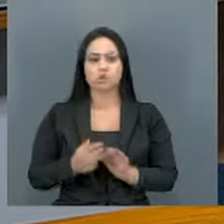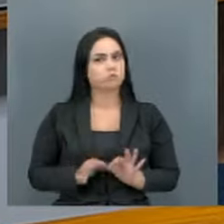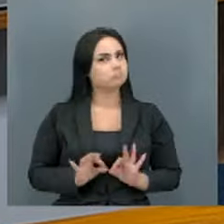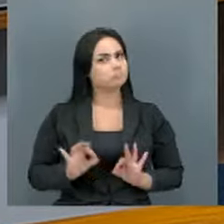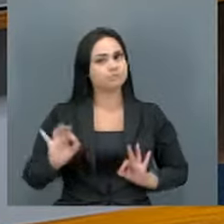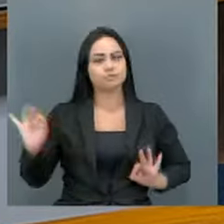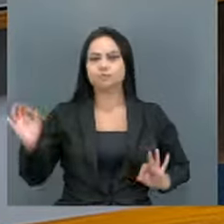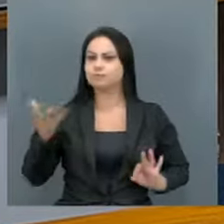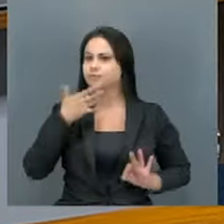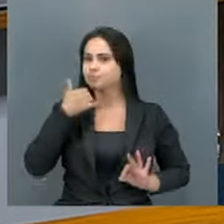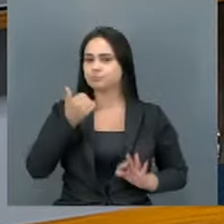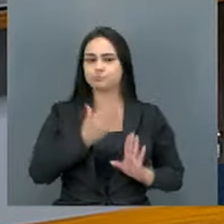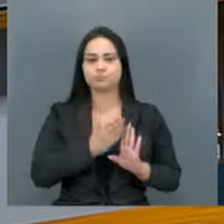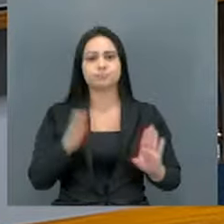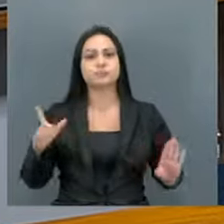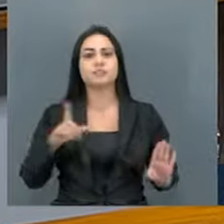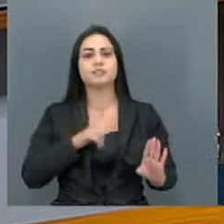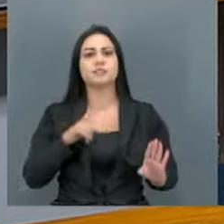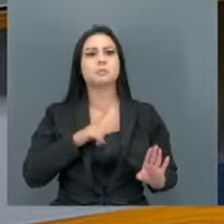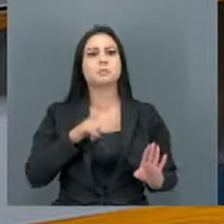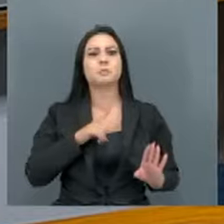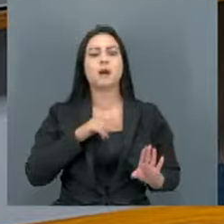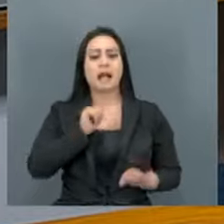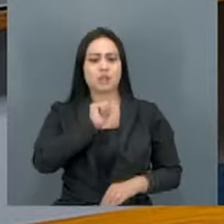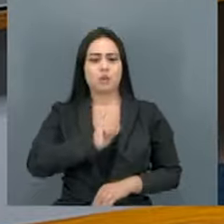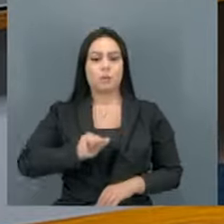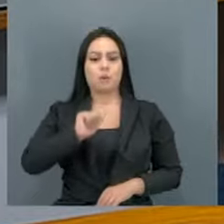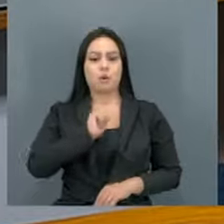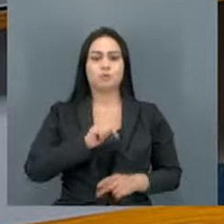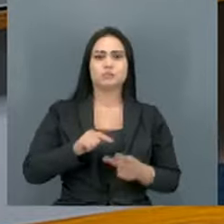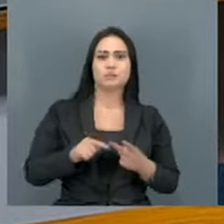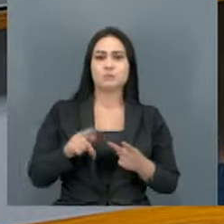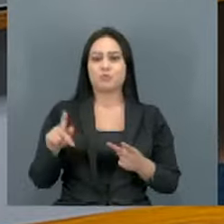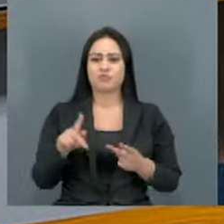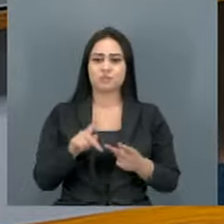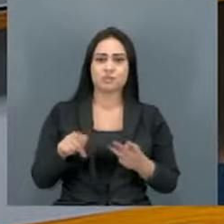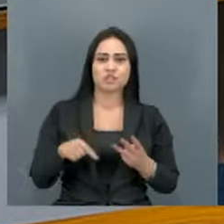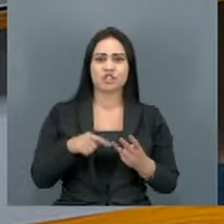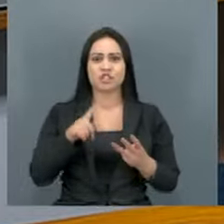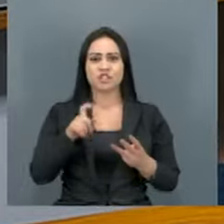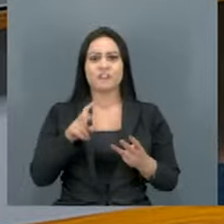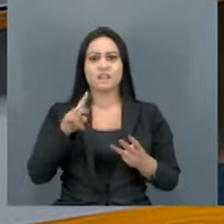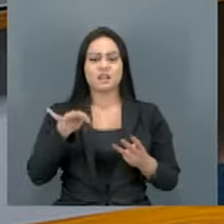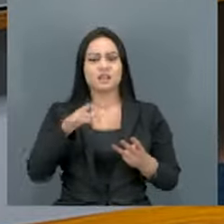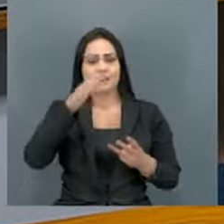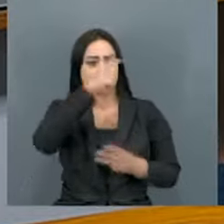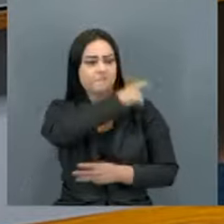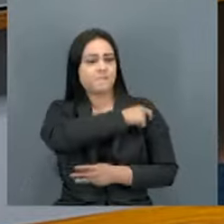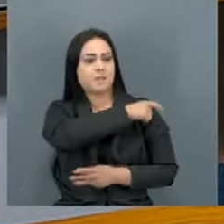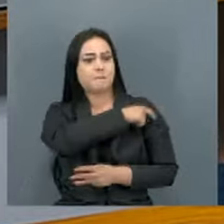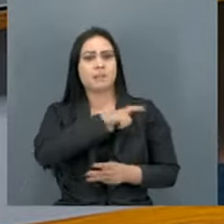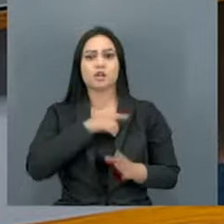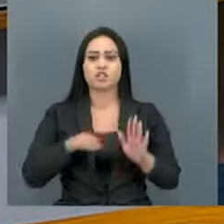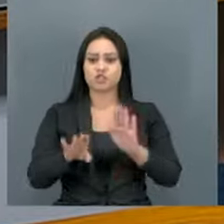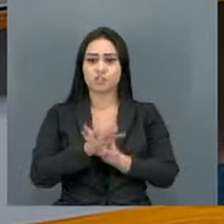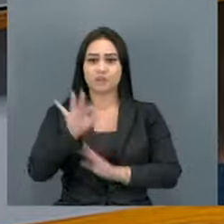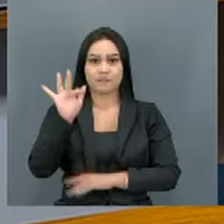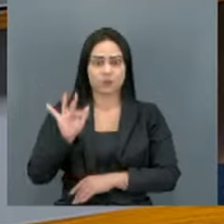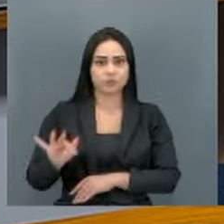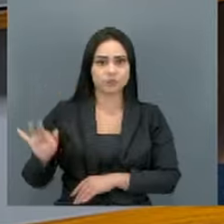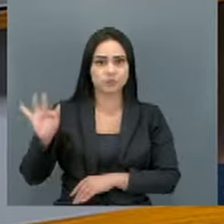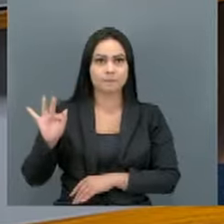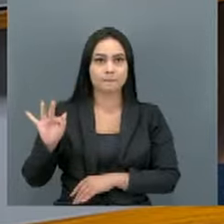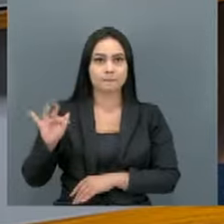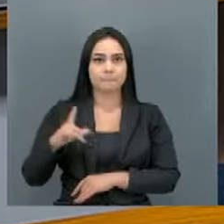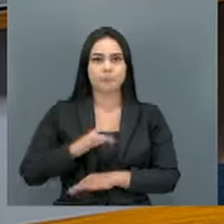longe. Nós temos Chavante antropólogos, nós temos Chavante professores, nós temos Chavante enfermeiros. Quando eles chegam na faculdade,